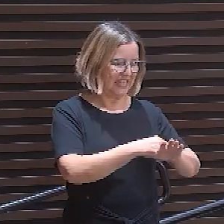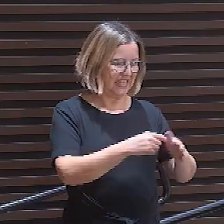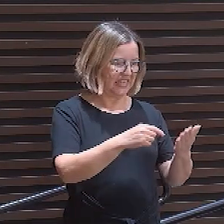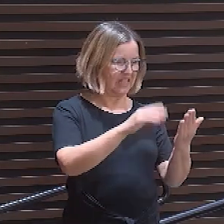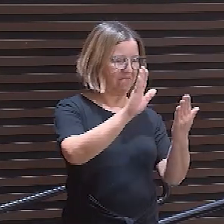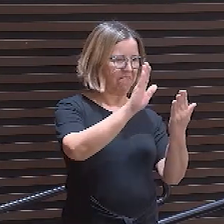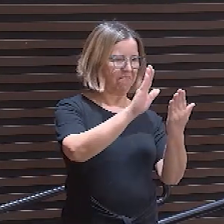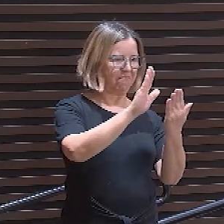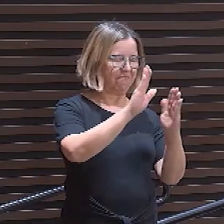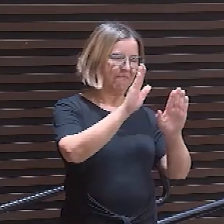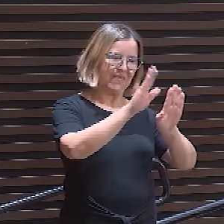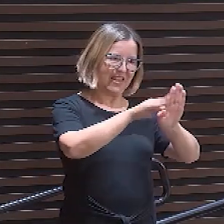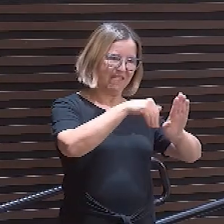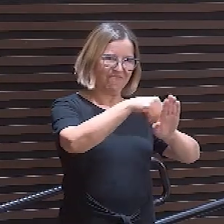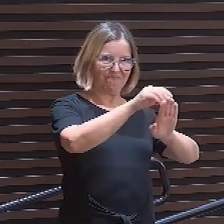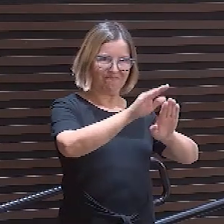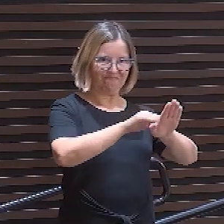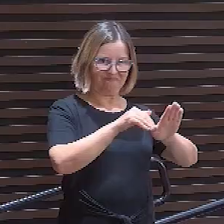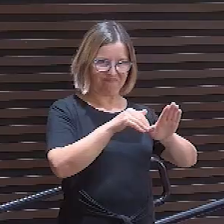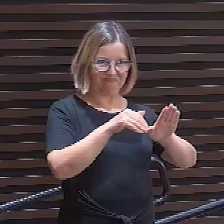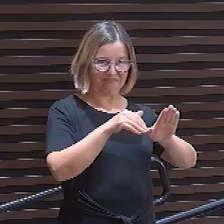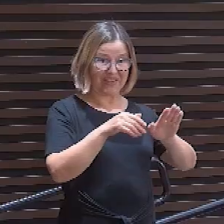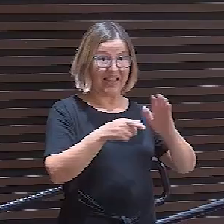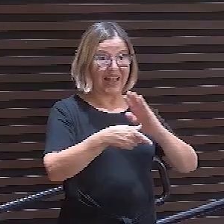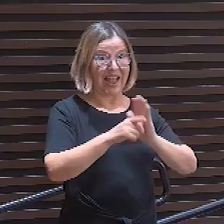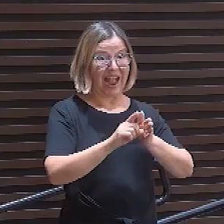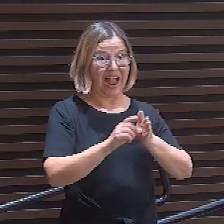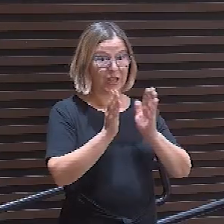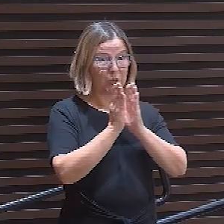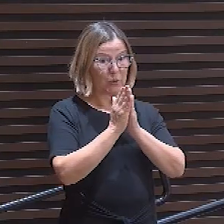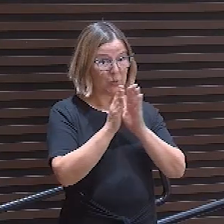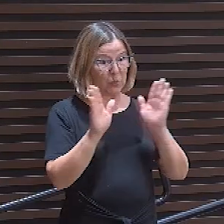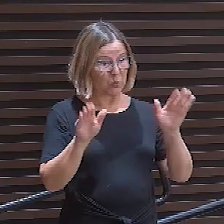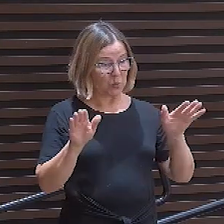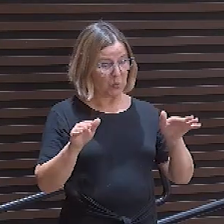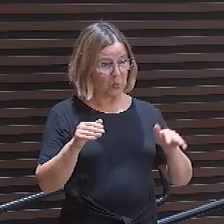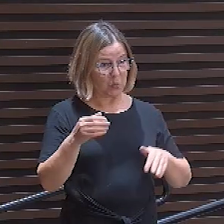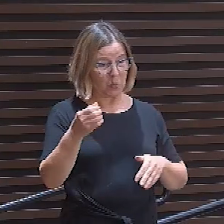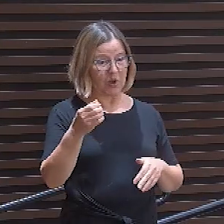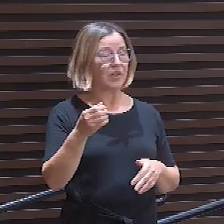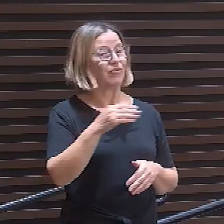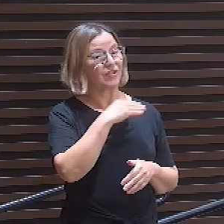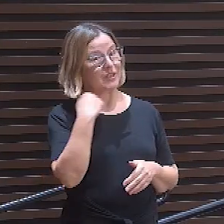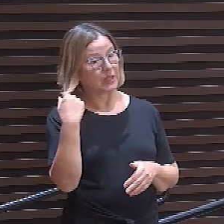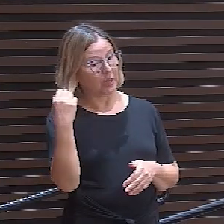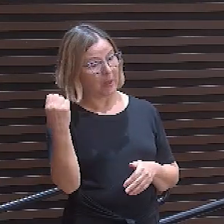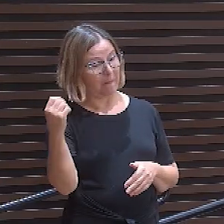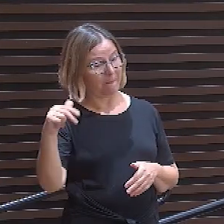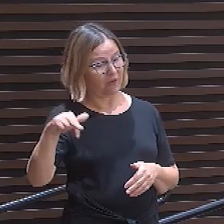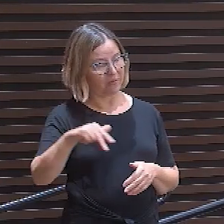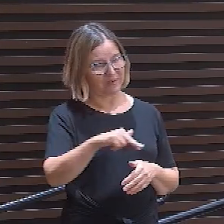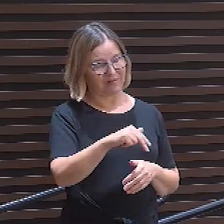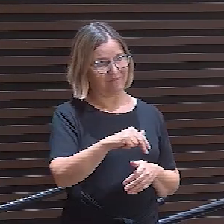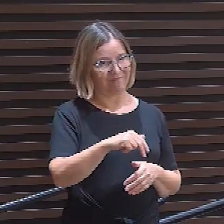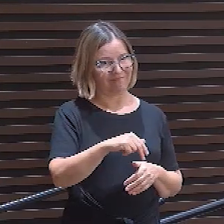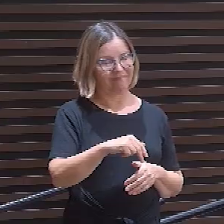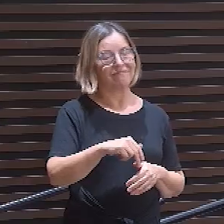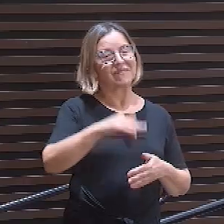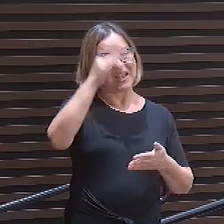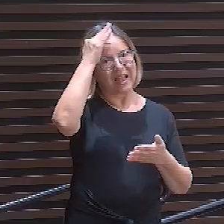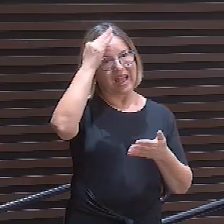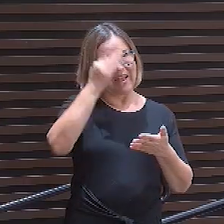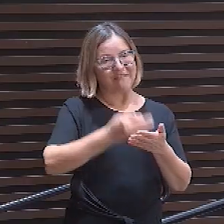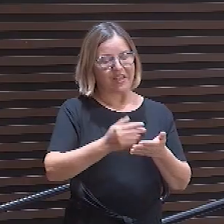antecipa aquilo que vai acontecer. E Spurgeon disse: a fé verdadeira é obedecer quando Deus